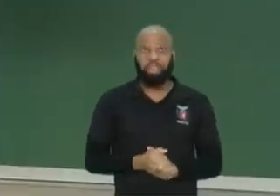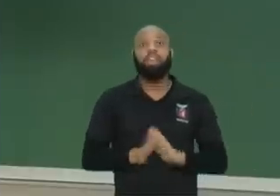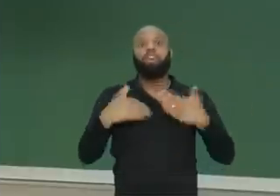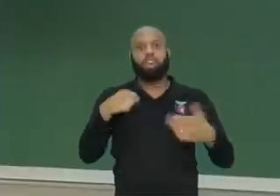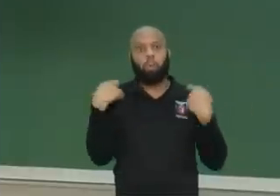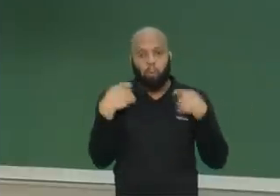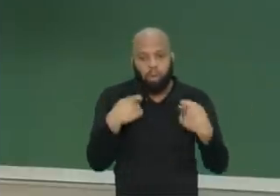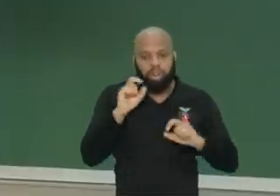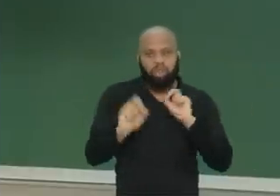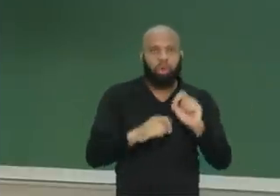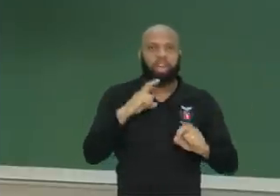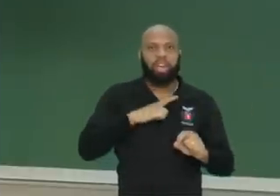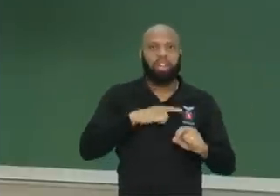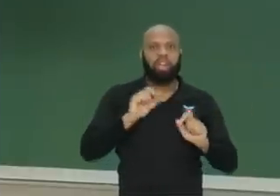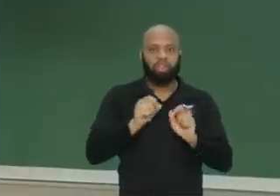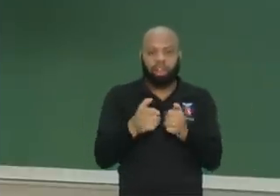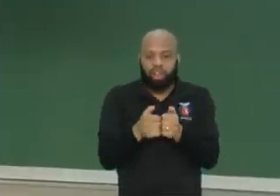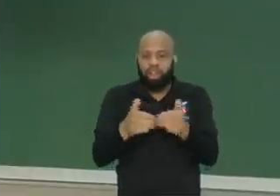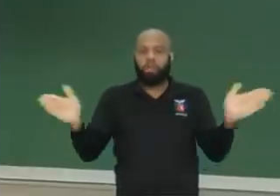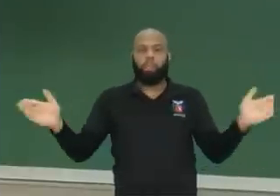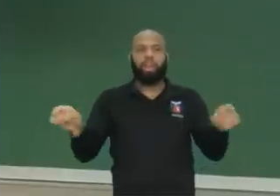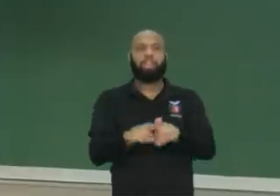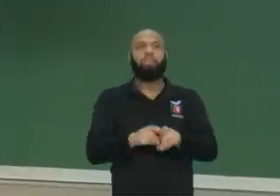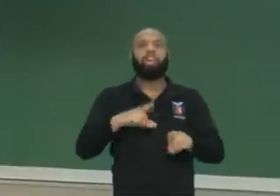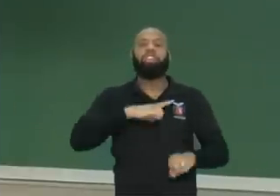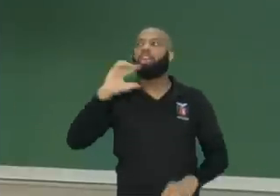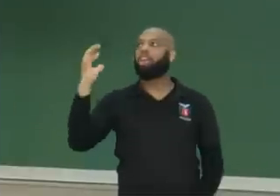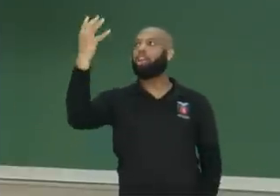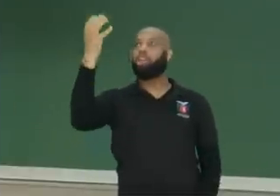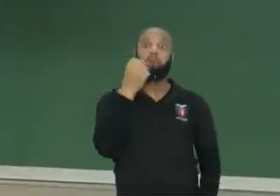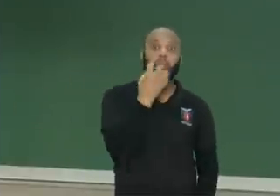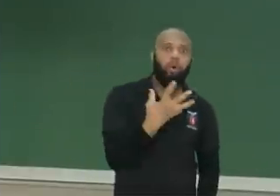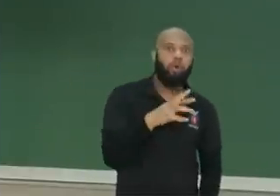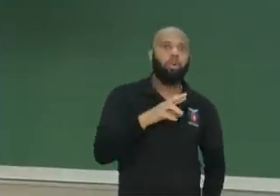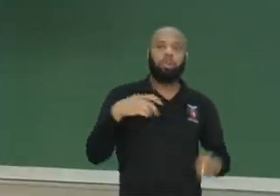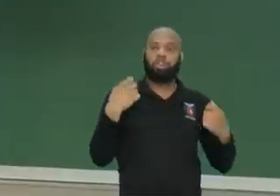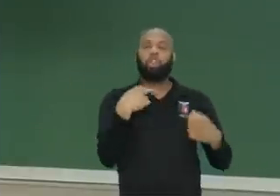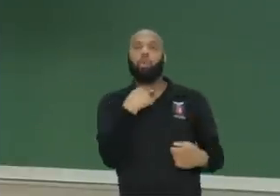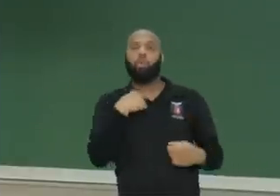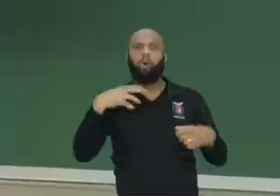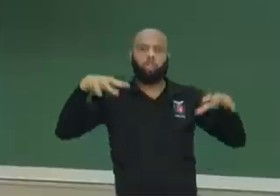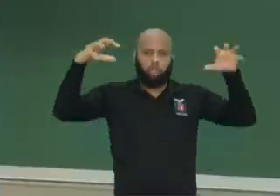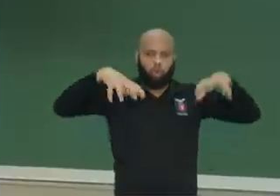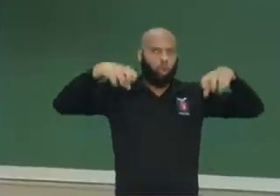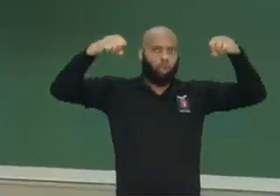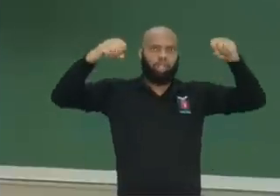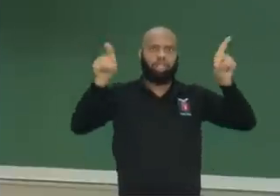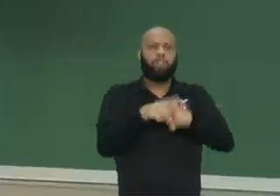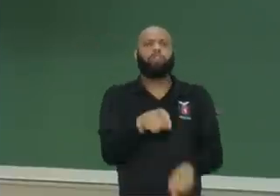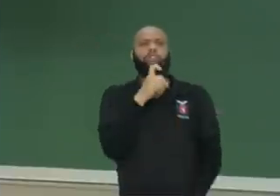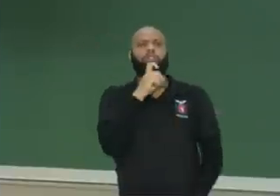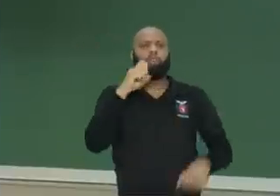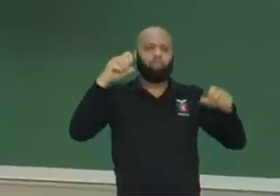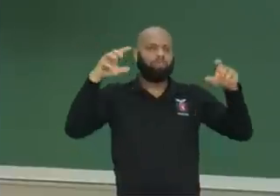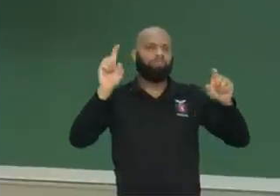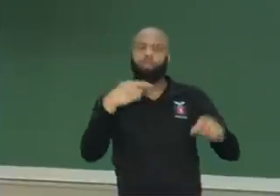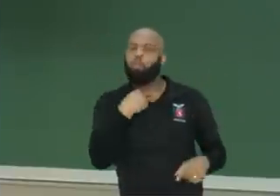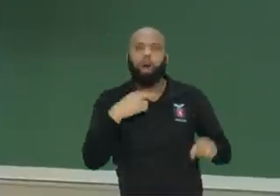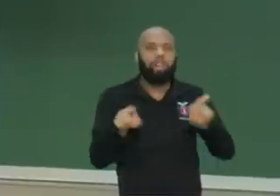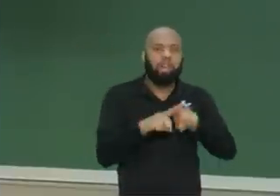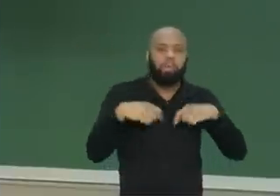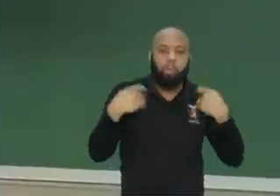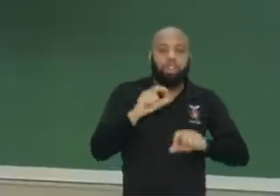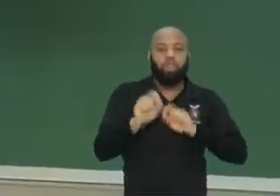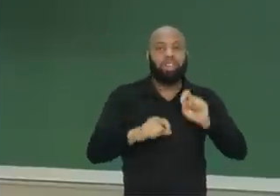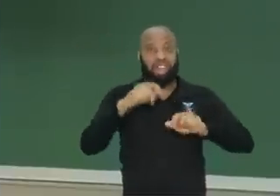era necessário ter as fronteiras abertas, ter um clima mais agradável, não tão seco, não tão frio, né? Que tivesse uma mão de